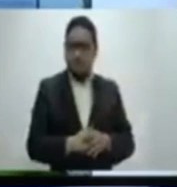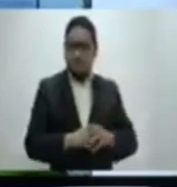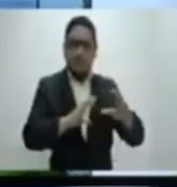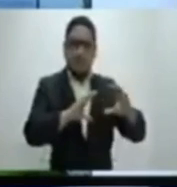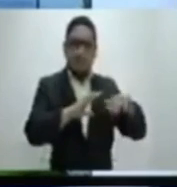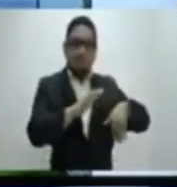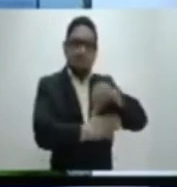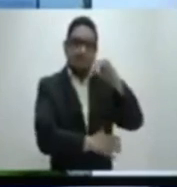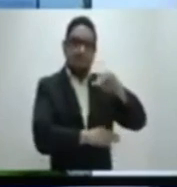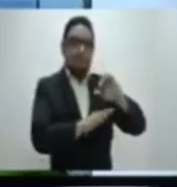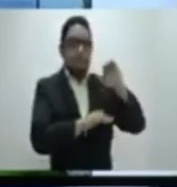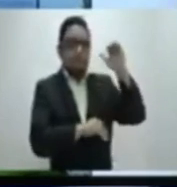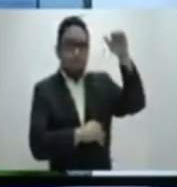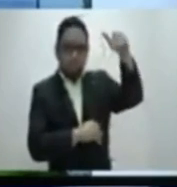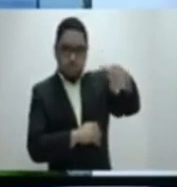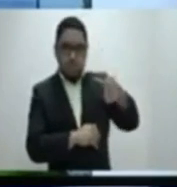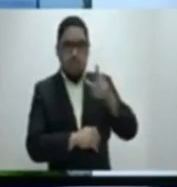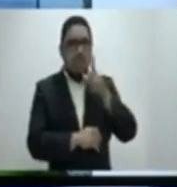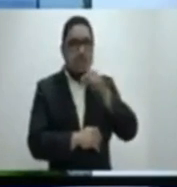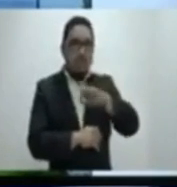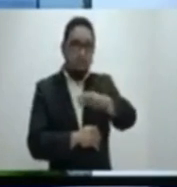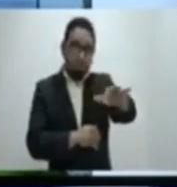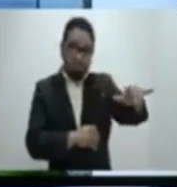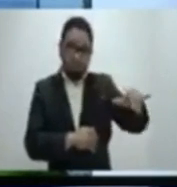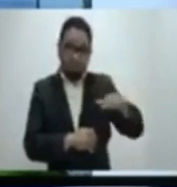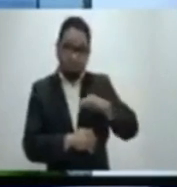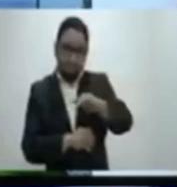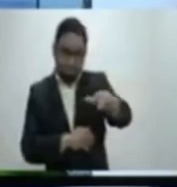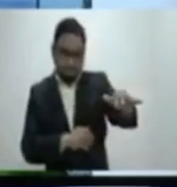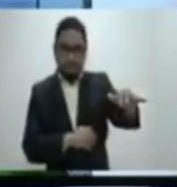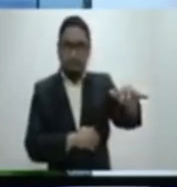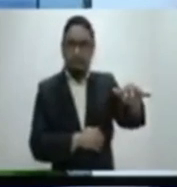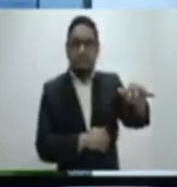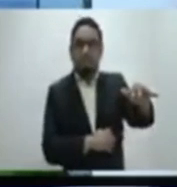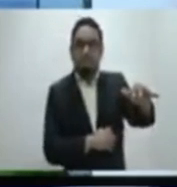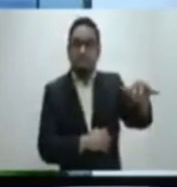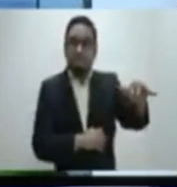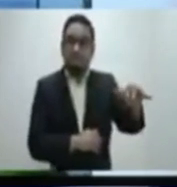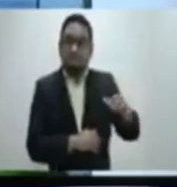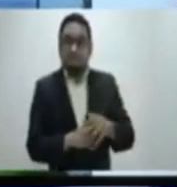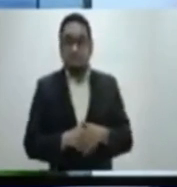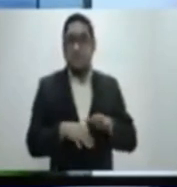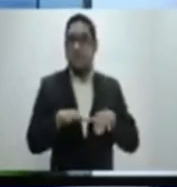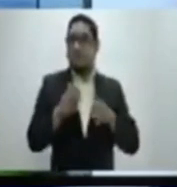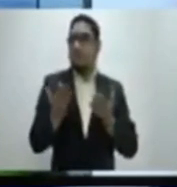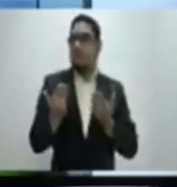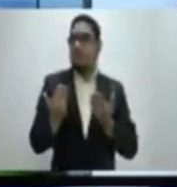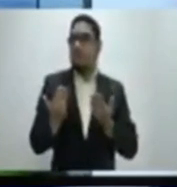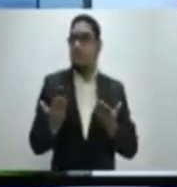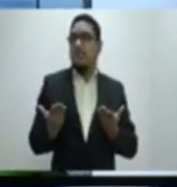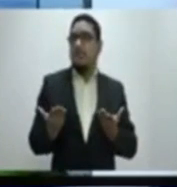igarapé. E jovem, muitas vezes, meu pastor Marcel, não